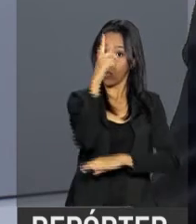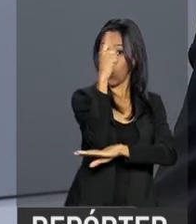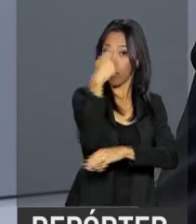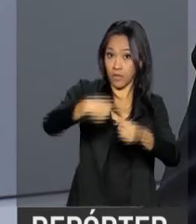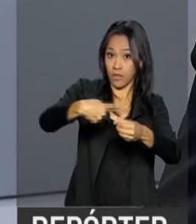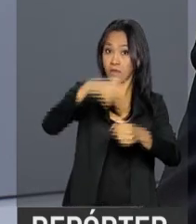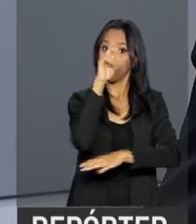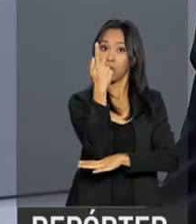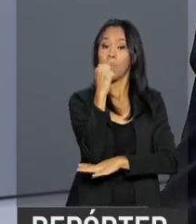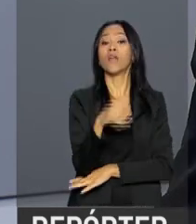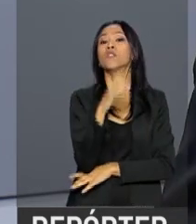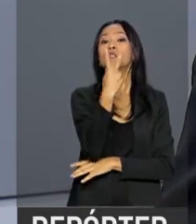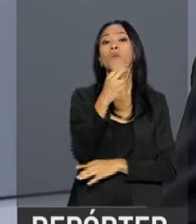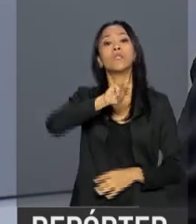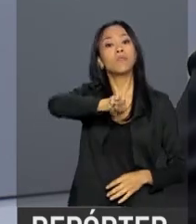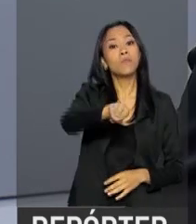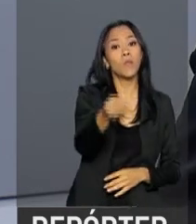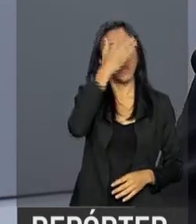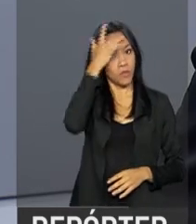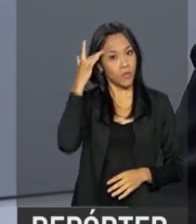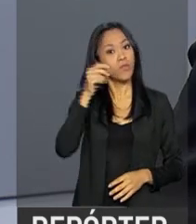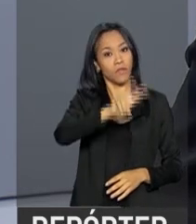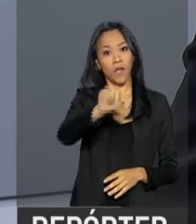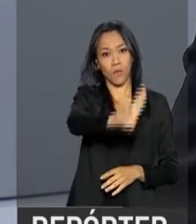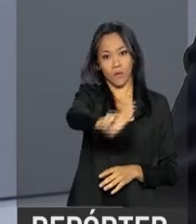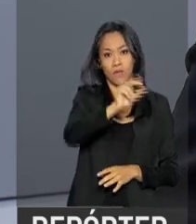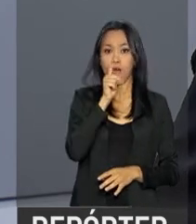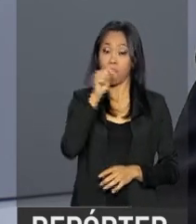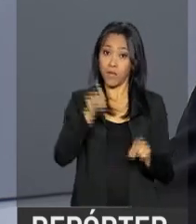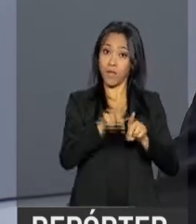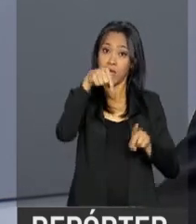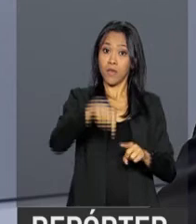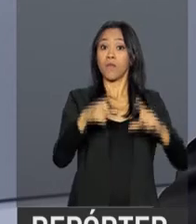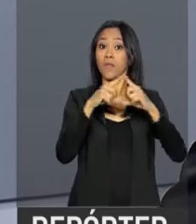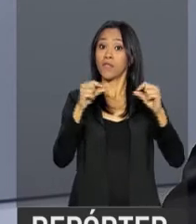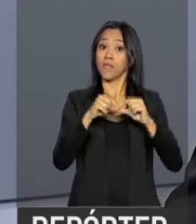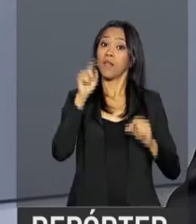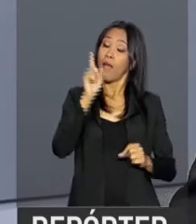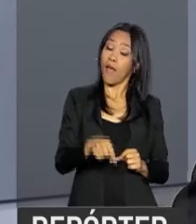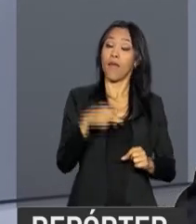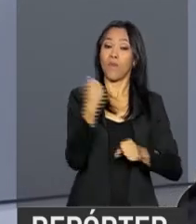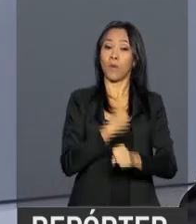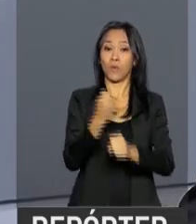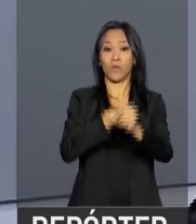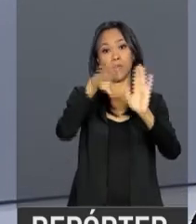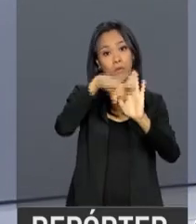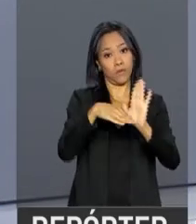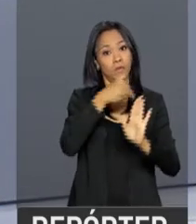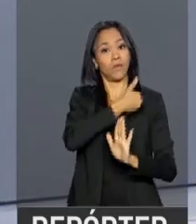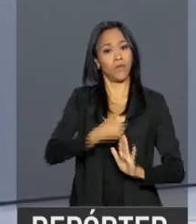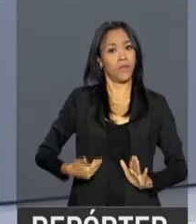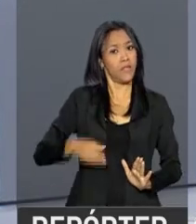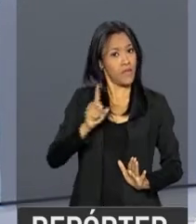milhões de habitantes no estado de goiás e também aqui no distrito federal a obra faz parte do programa agora é avançar e é